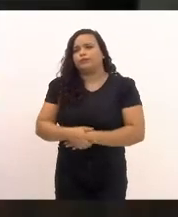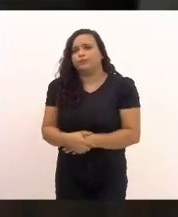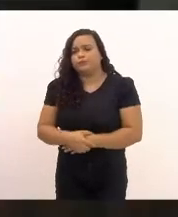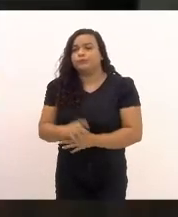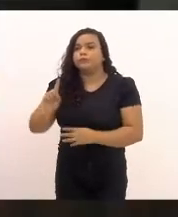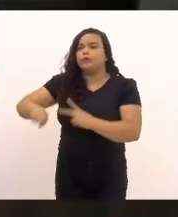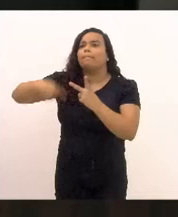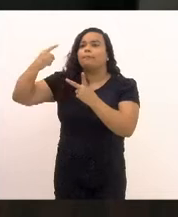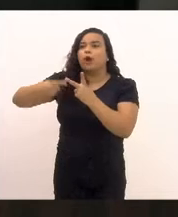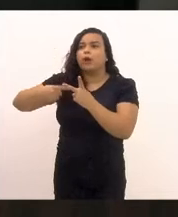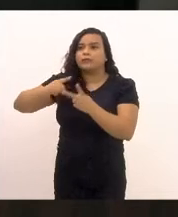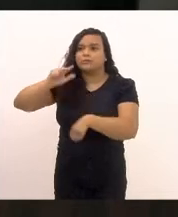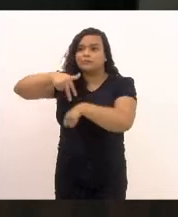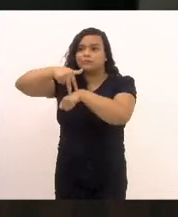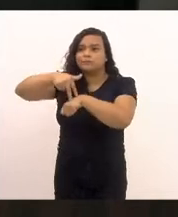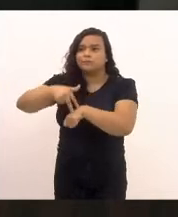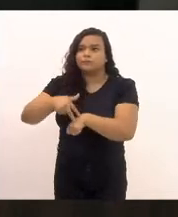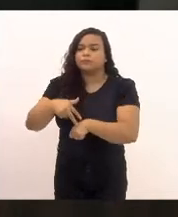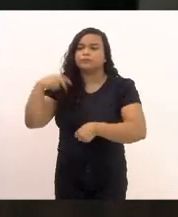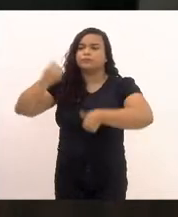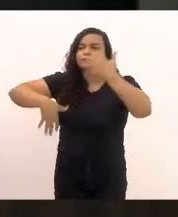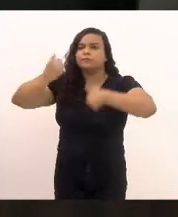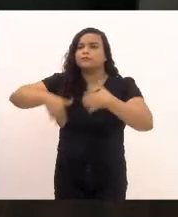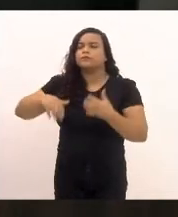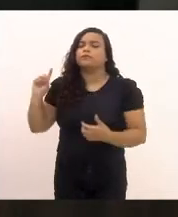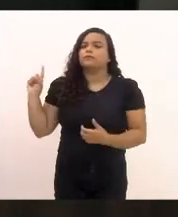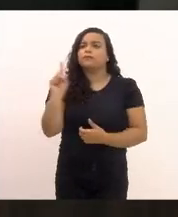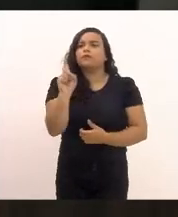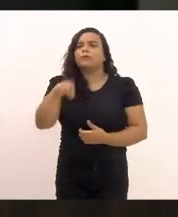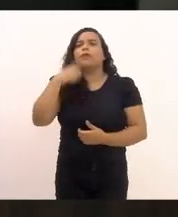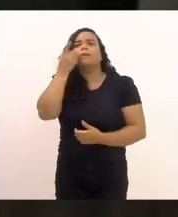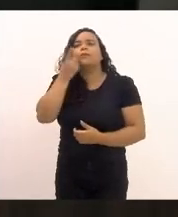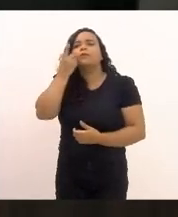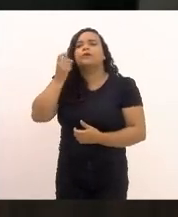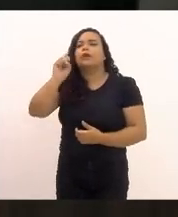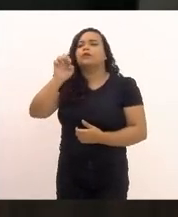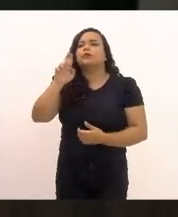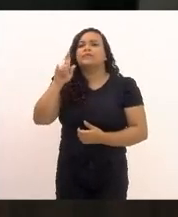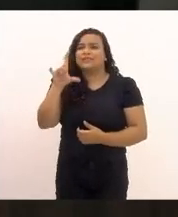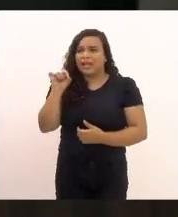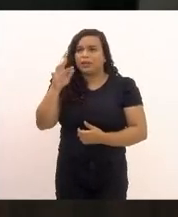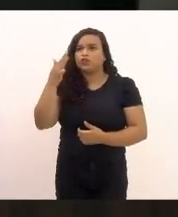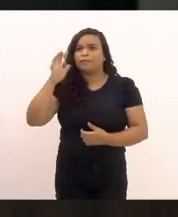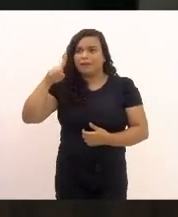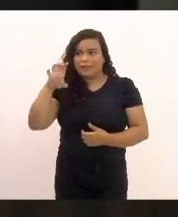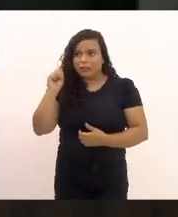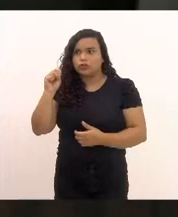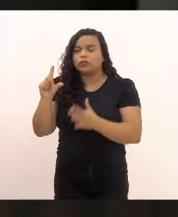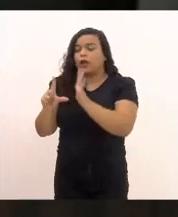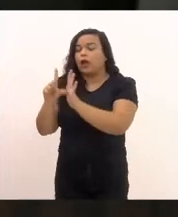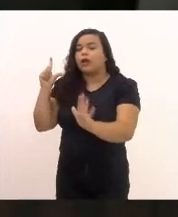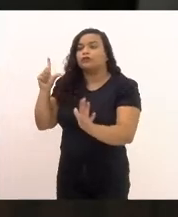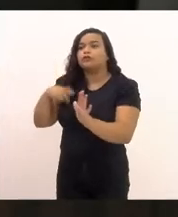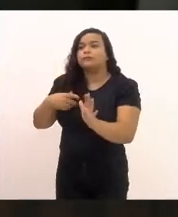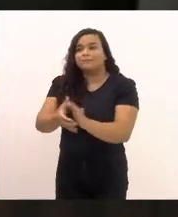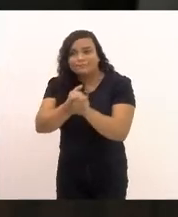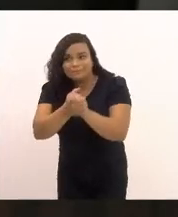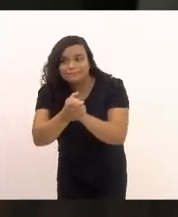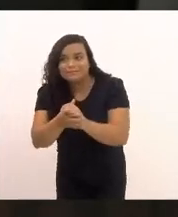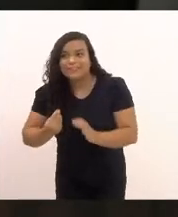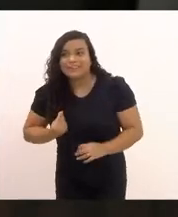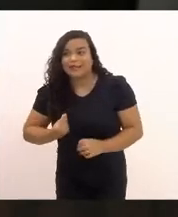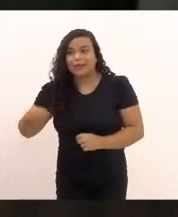Próximo orador inscrito para discutir é o deputado Sérgio Fernandes. Antes, porém, saudar aqui a deputada presente, a